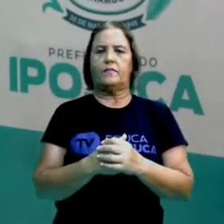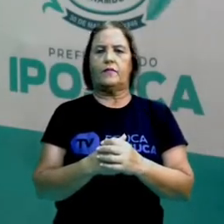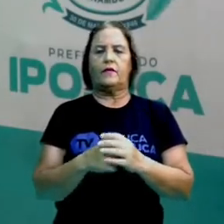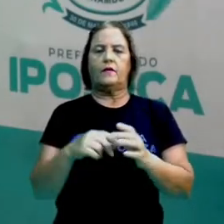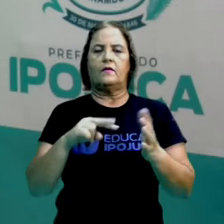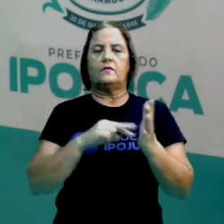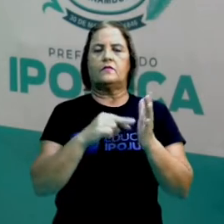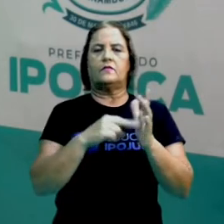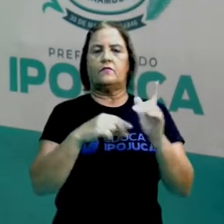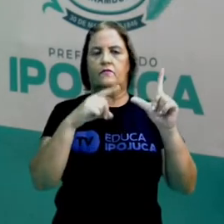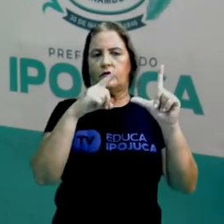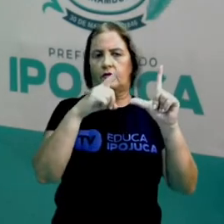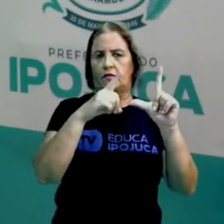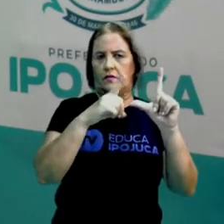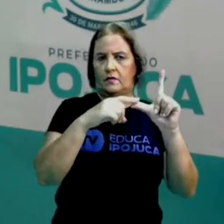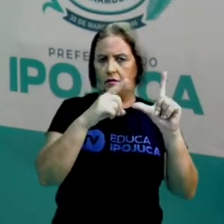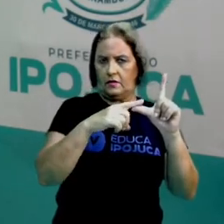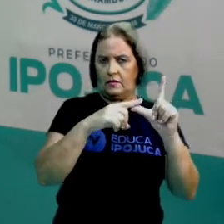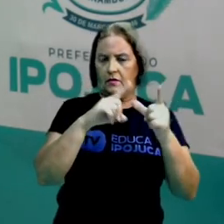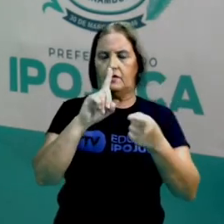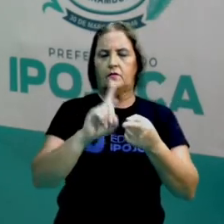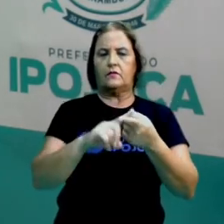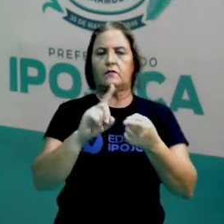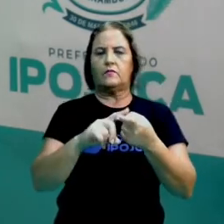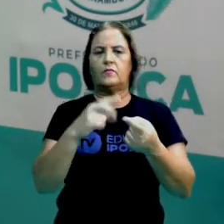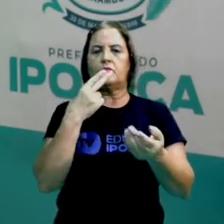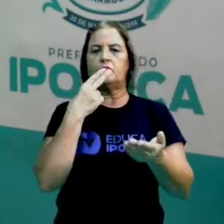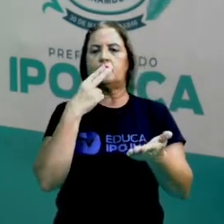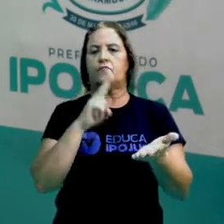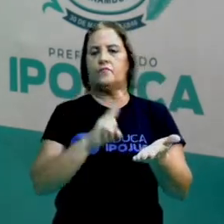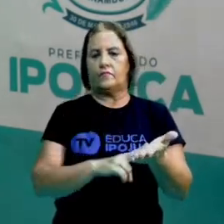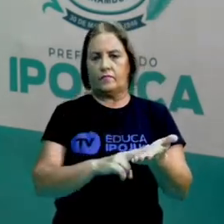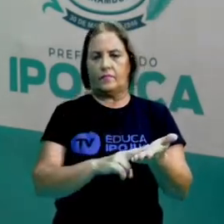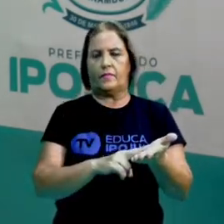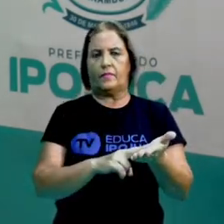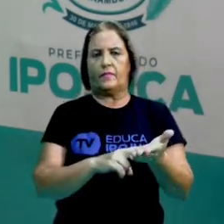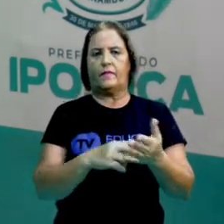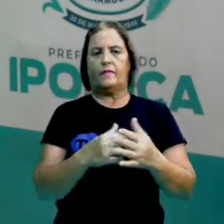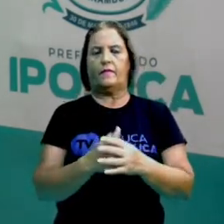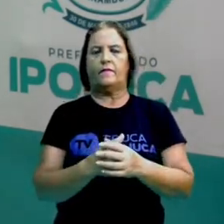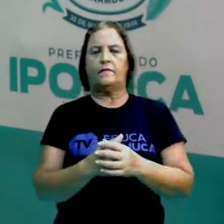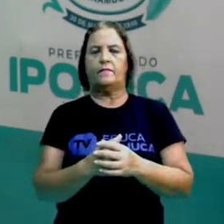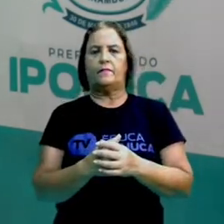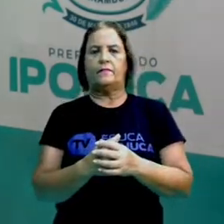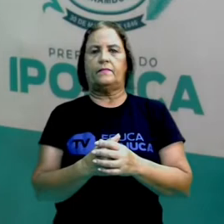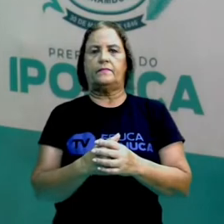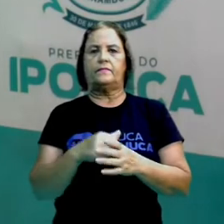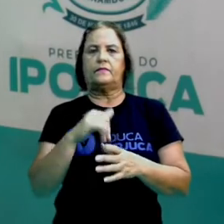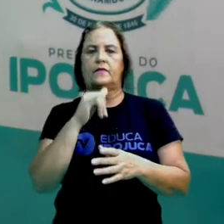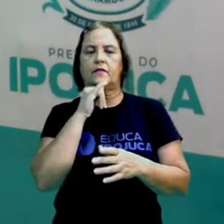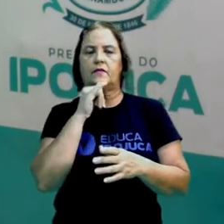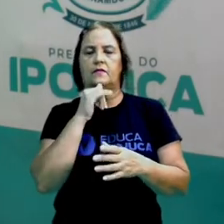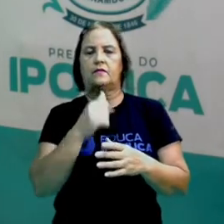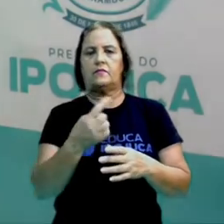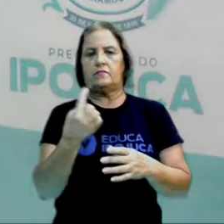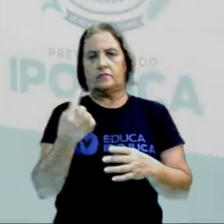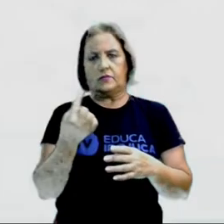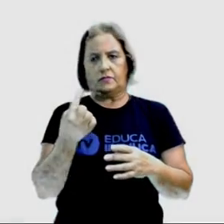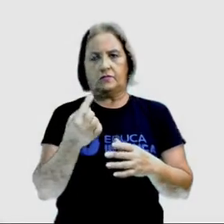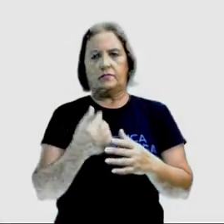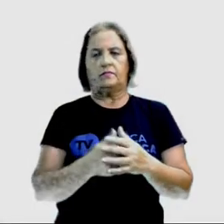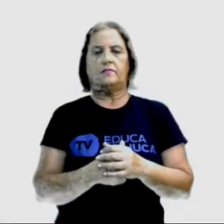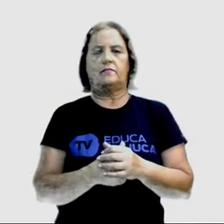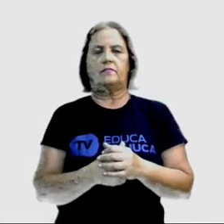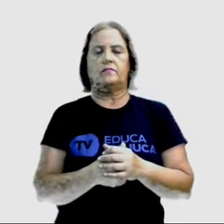e também carta ao mesmo tempo. Vamos aqui para o exemplo. I misspelled my alarm. I